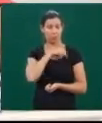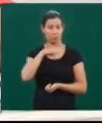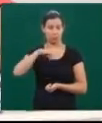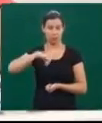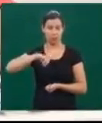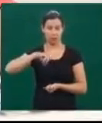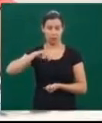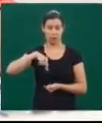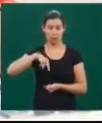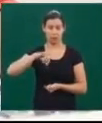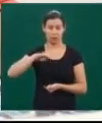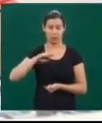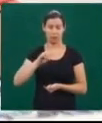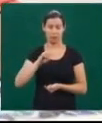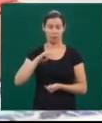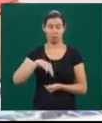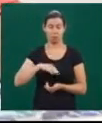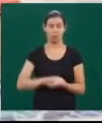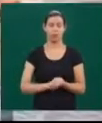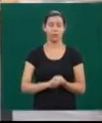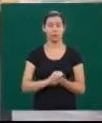por 3 dias trabalhados.